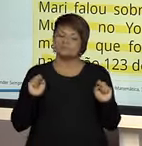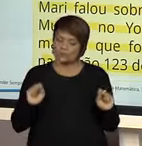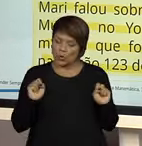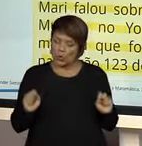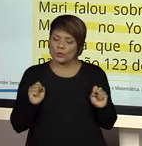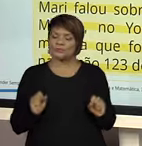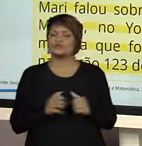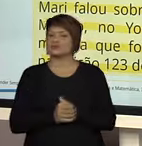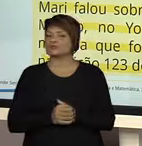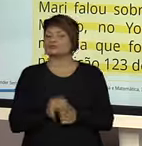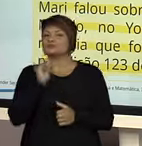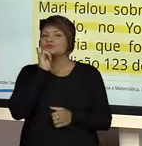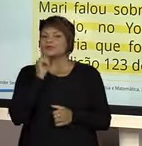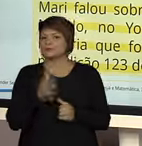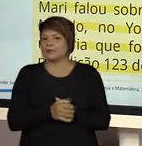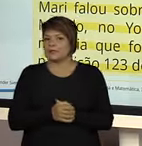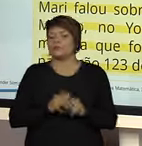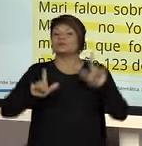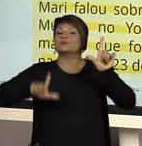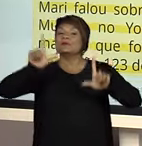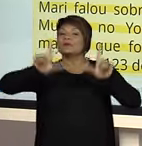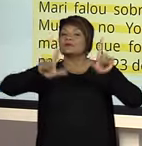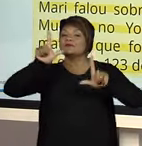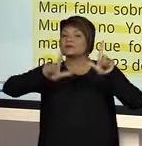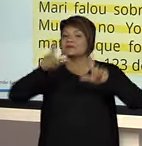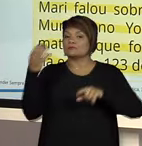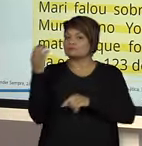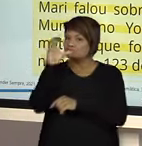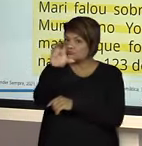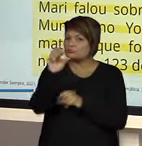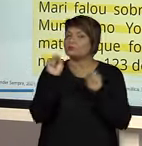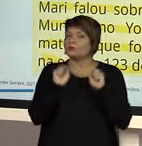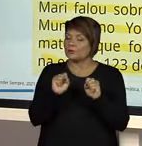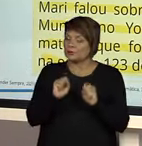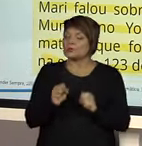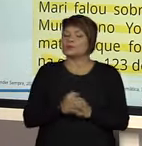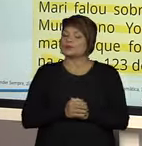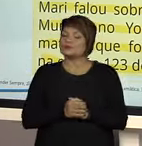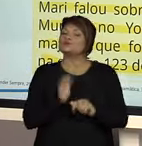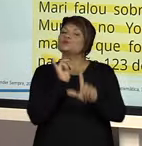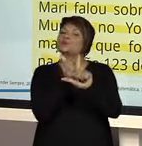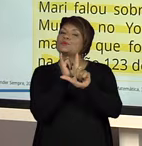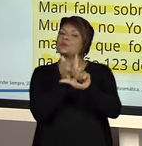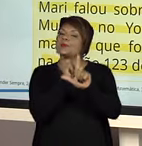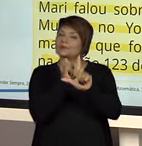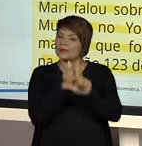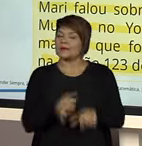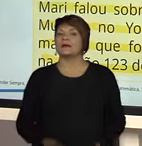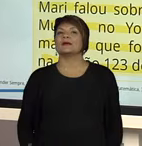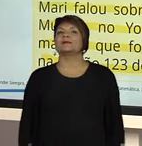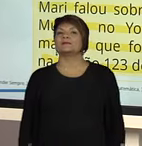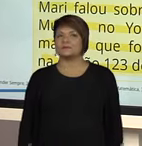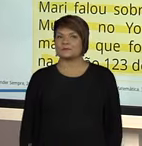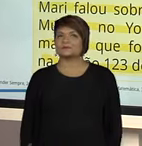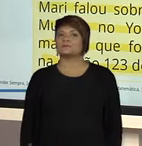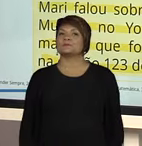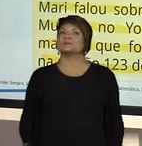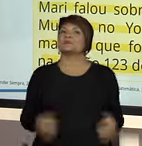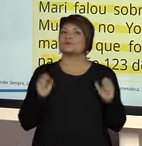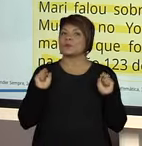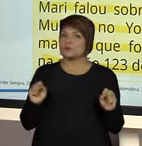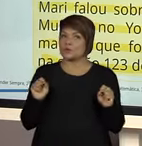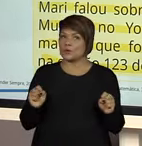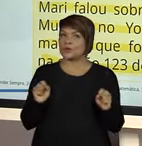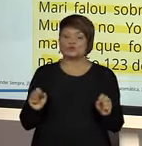vídeo, por exemplo, num programa de televisão, né? Num documentário. Isso mesmo. Né, professora Joyce? Pode